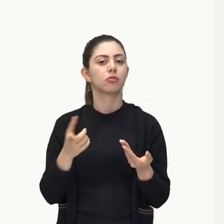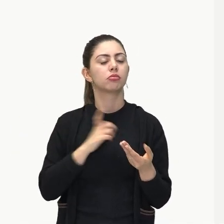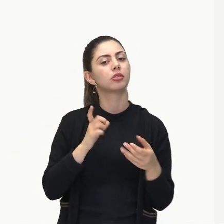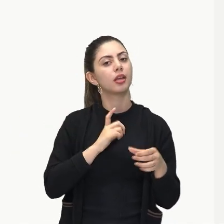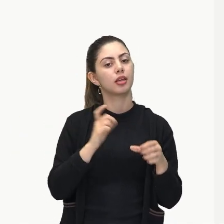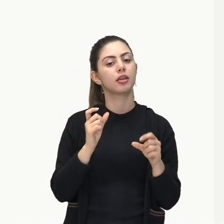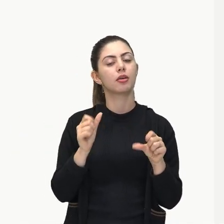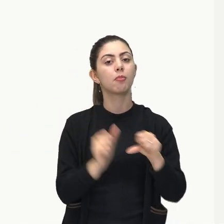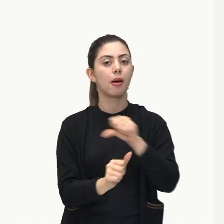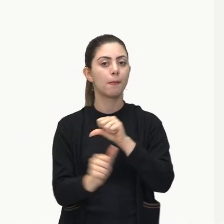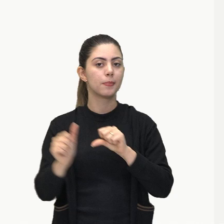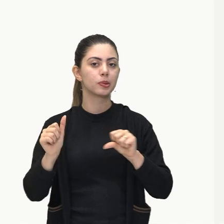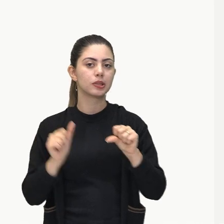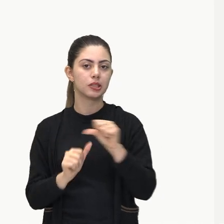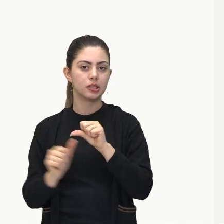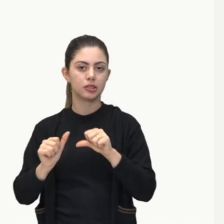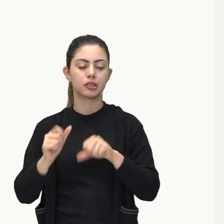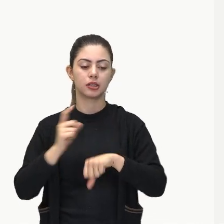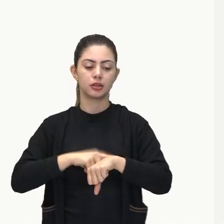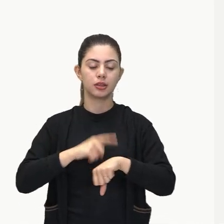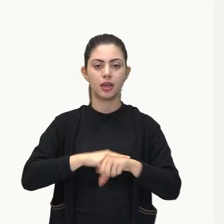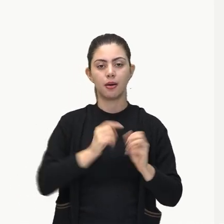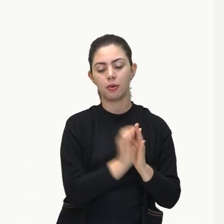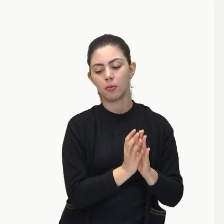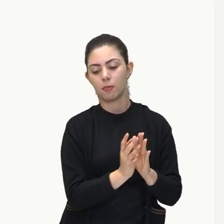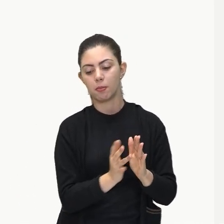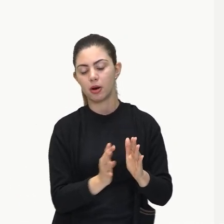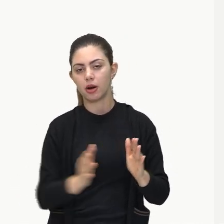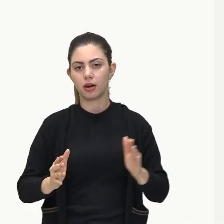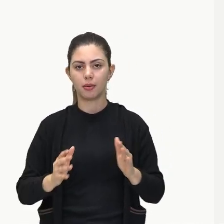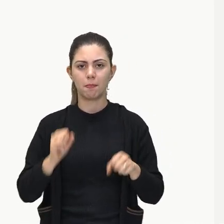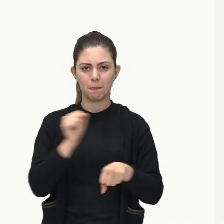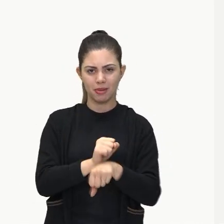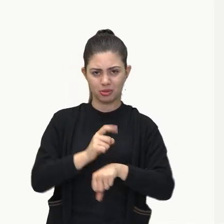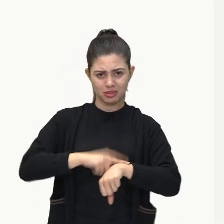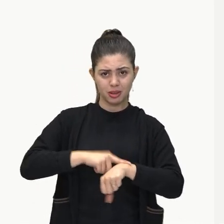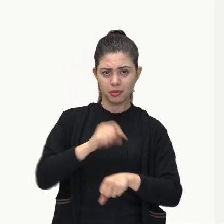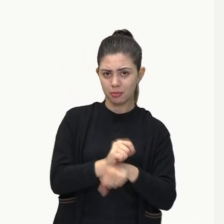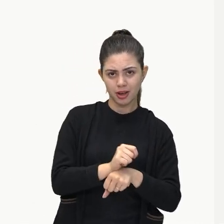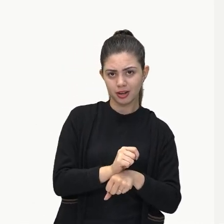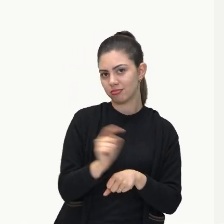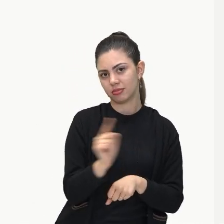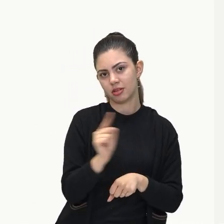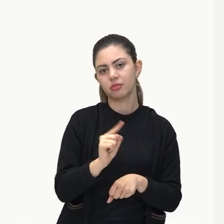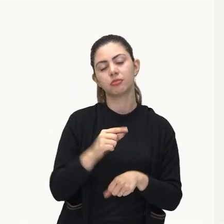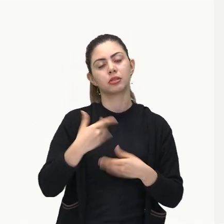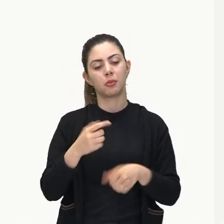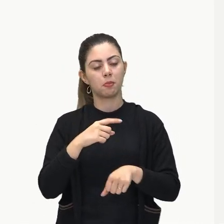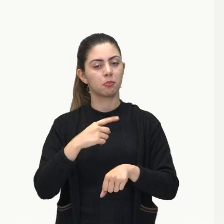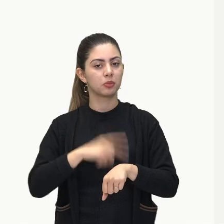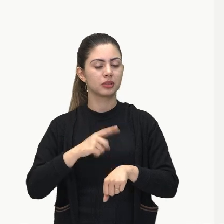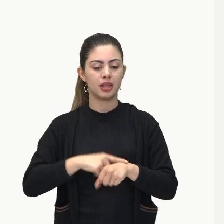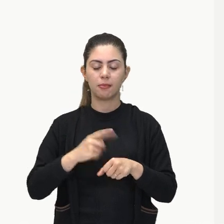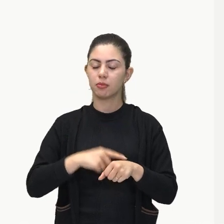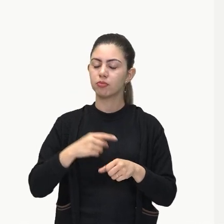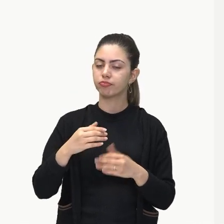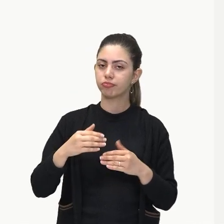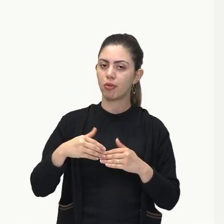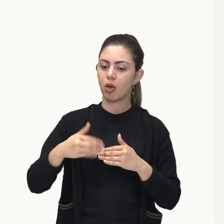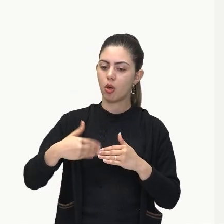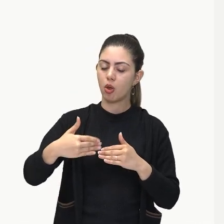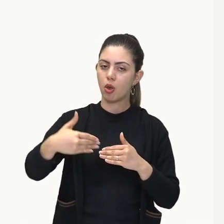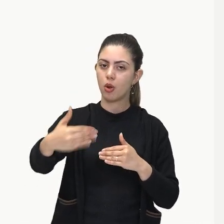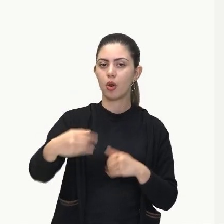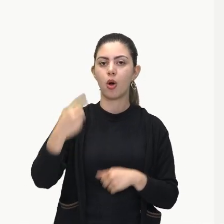né? Esse tempo que vai passando. Então a gente tem passa tempo, tic-tac, tic-tac, passa